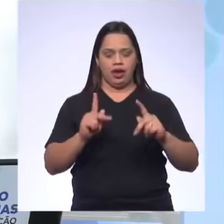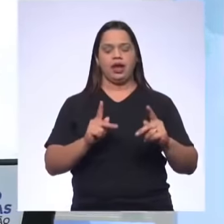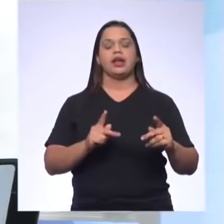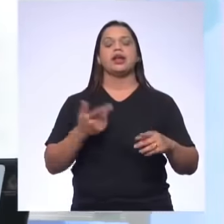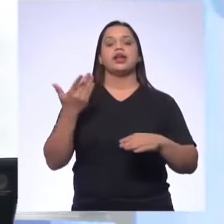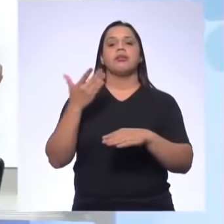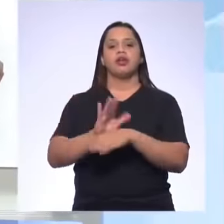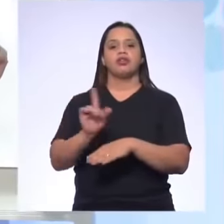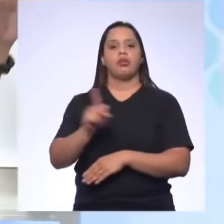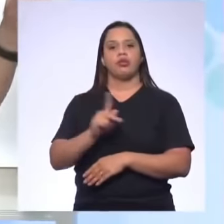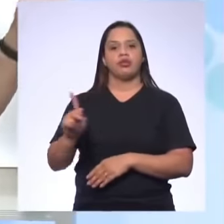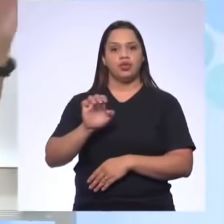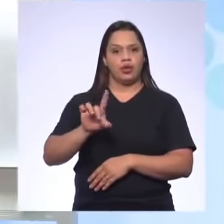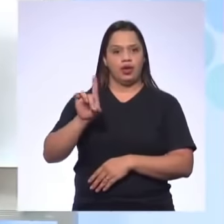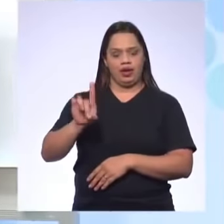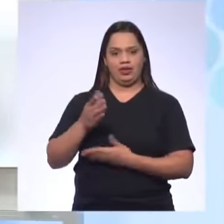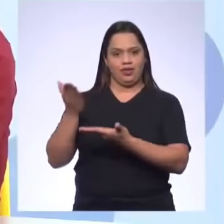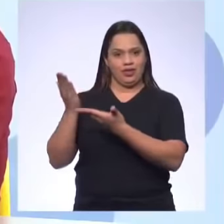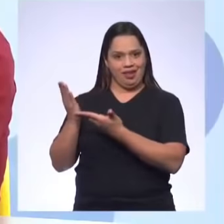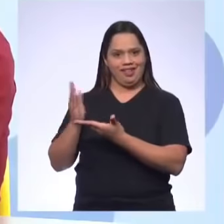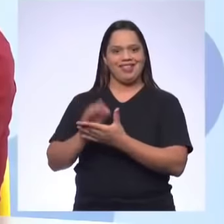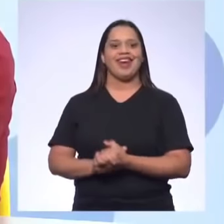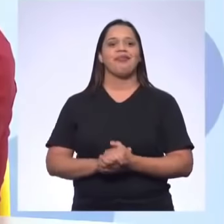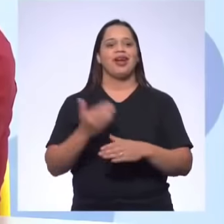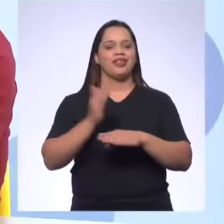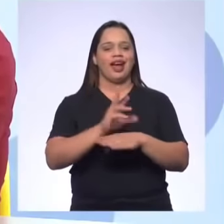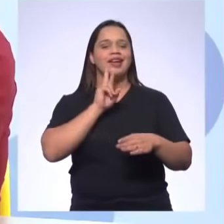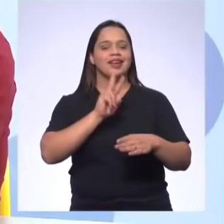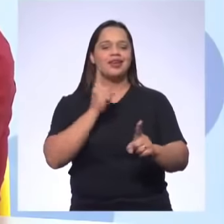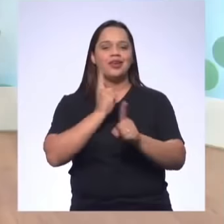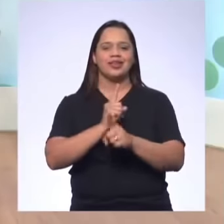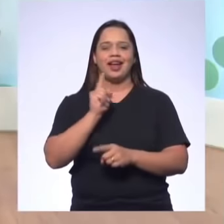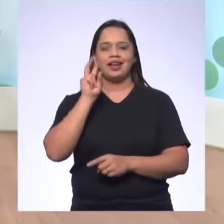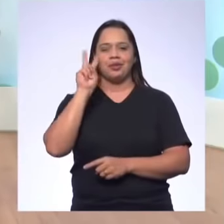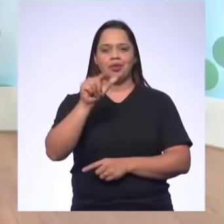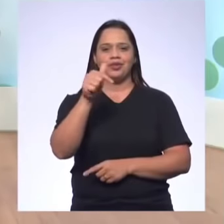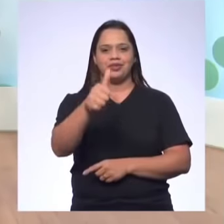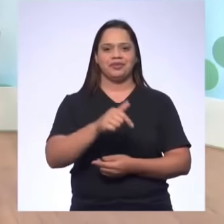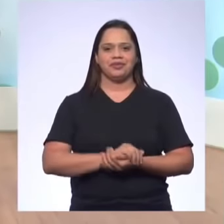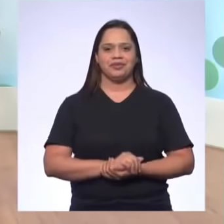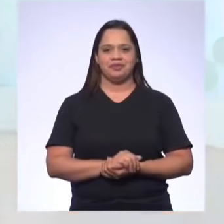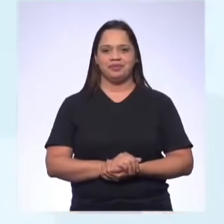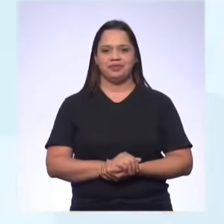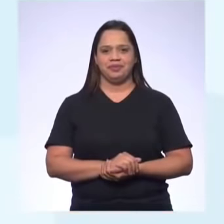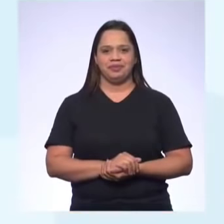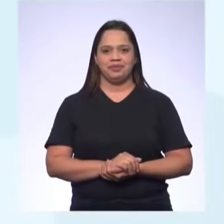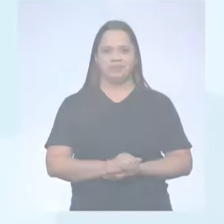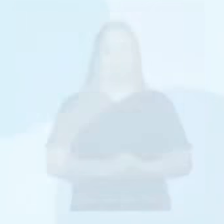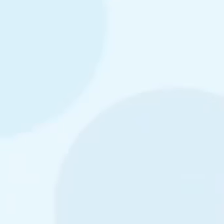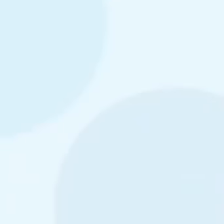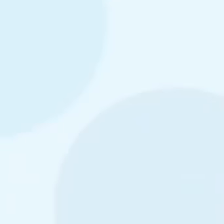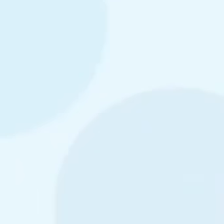ajudar o Iron Edge. Ok? Entendi. See you later. Te vejo daqui a pouco.